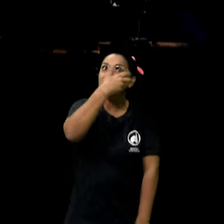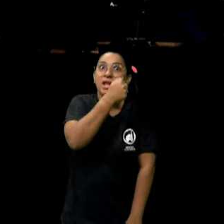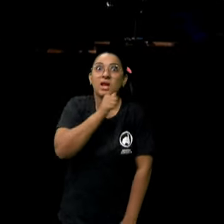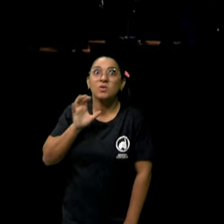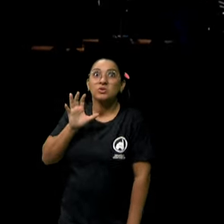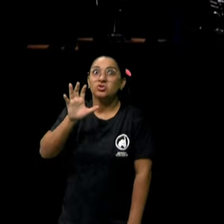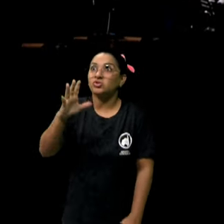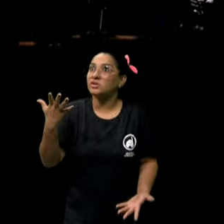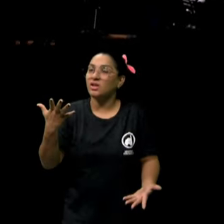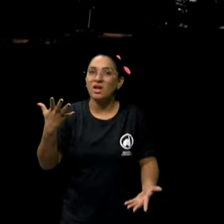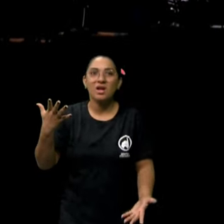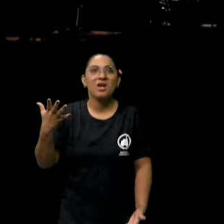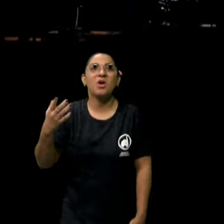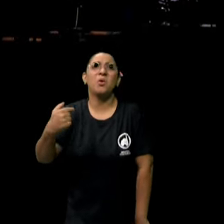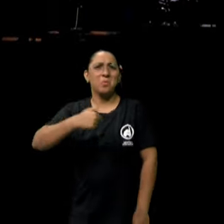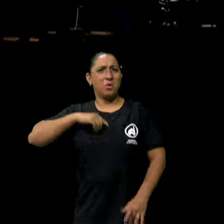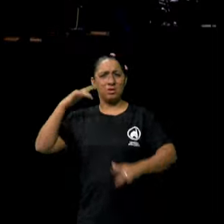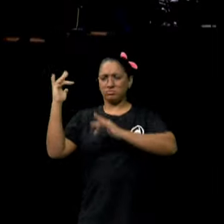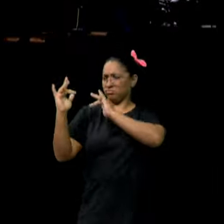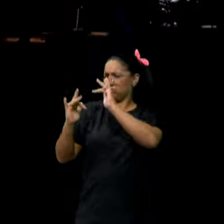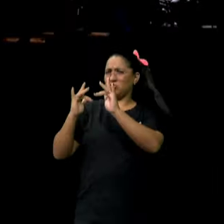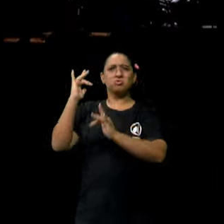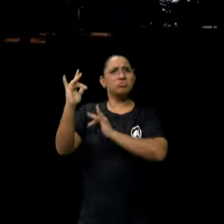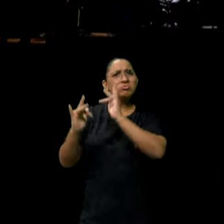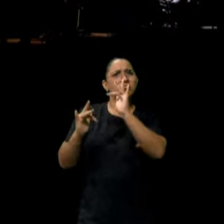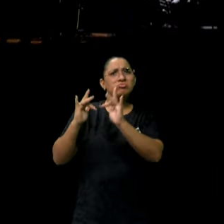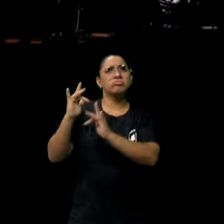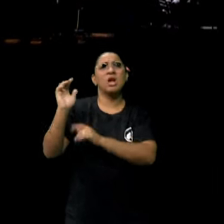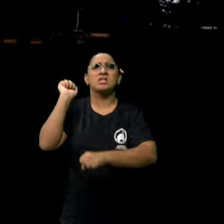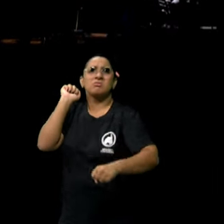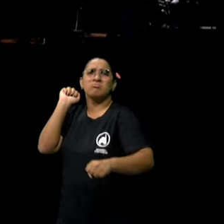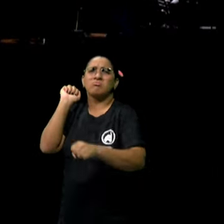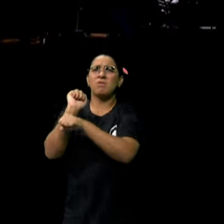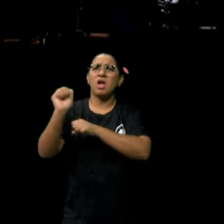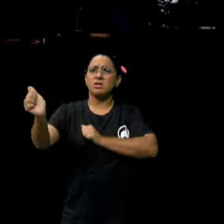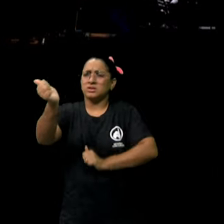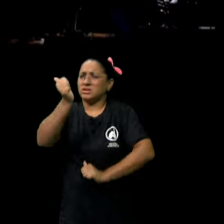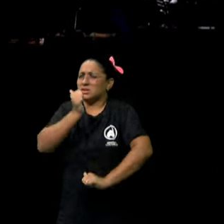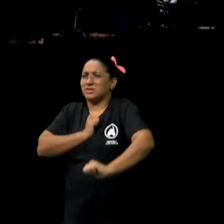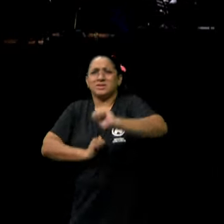se Deus meu amor pode me abando inteiro